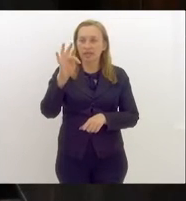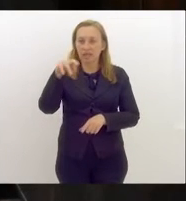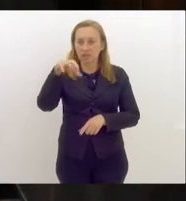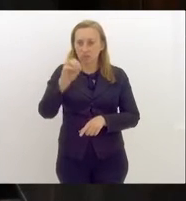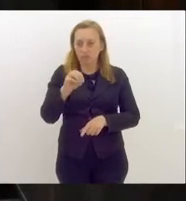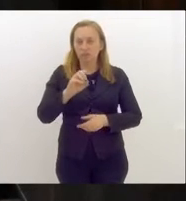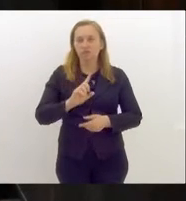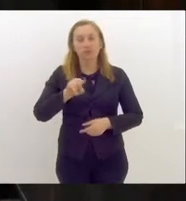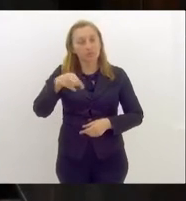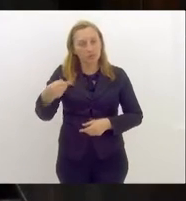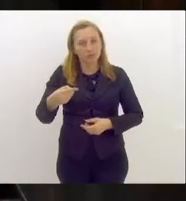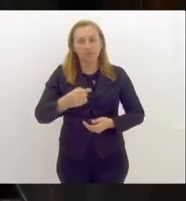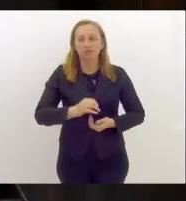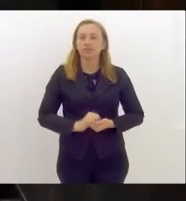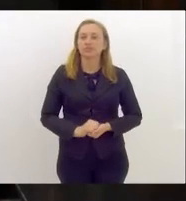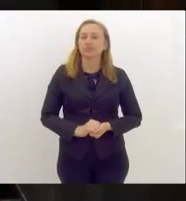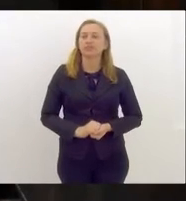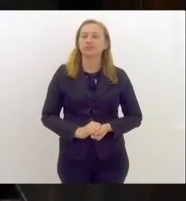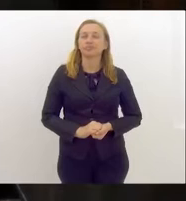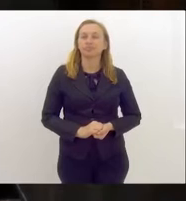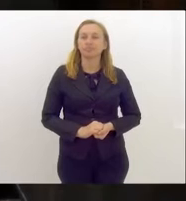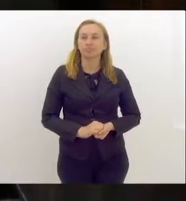e a partir daí